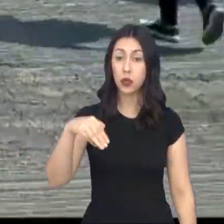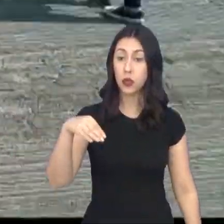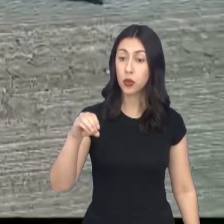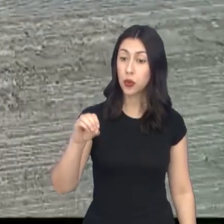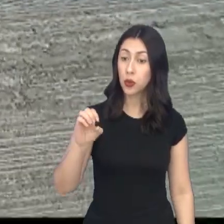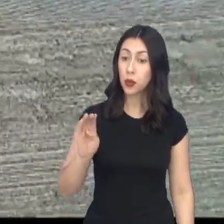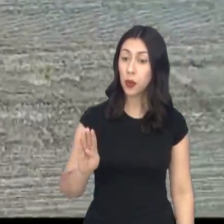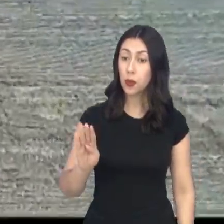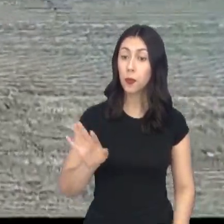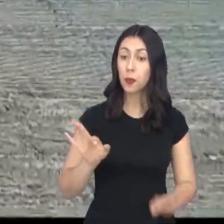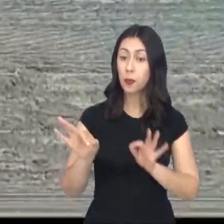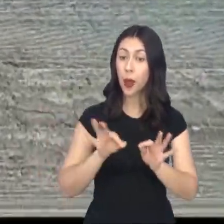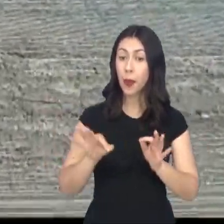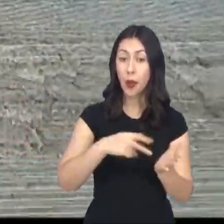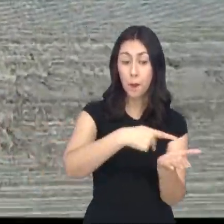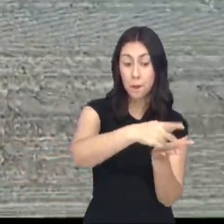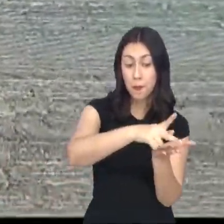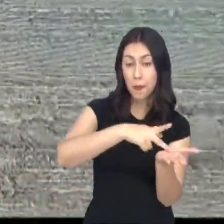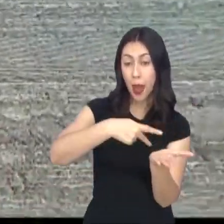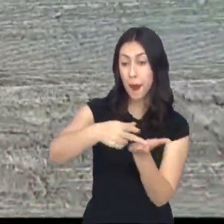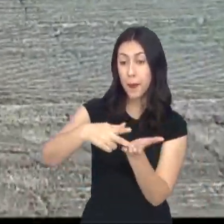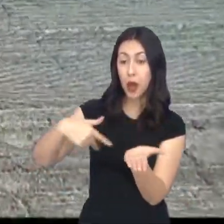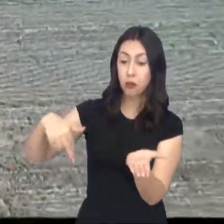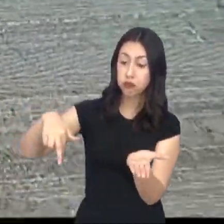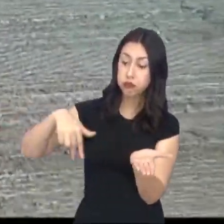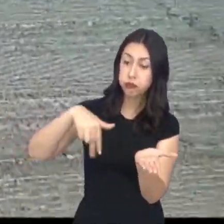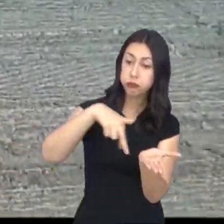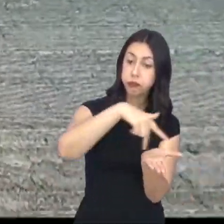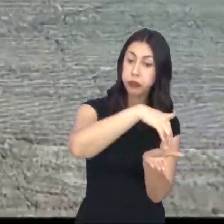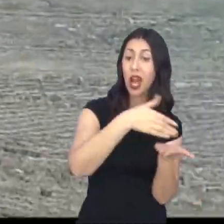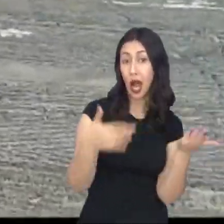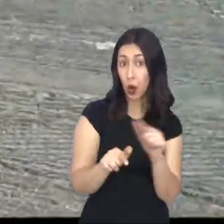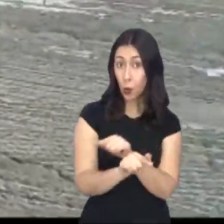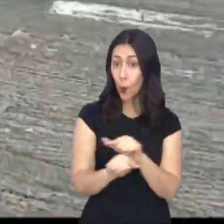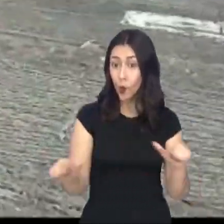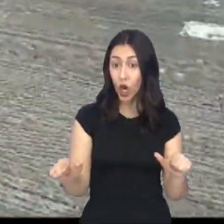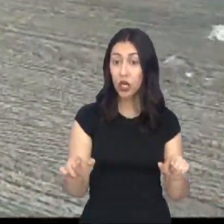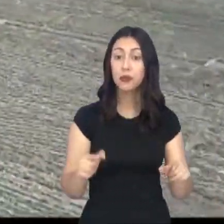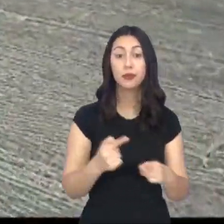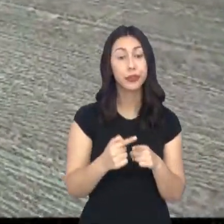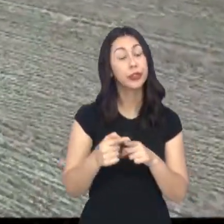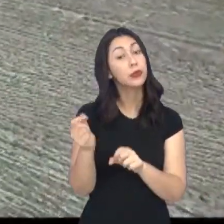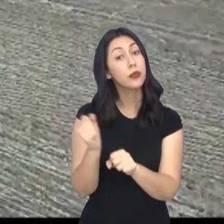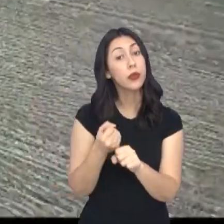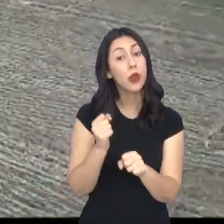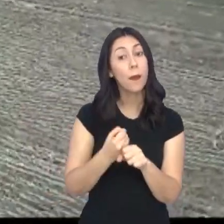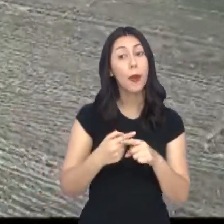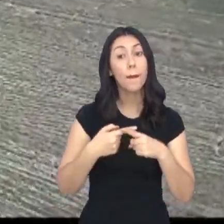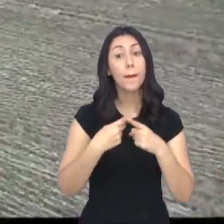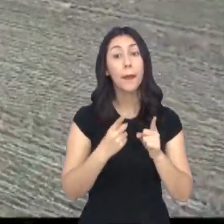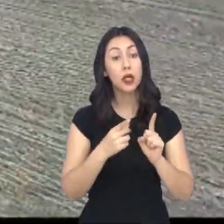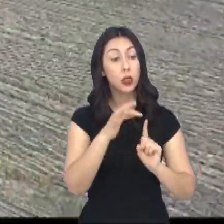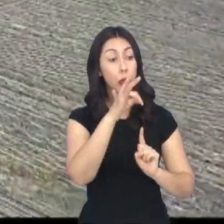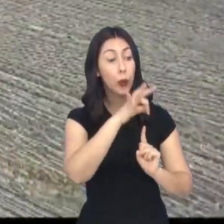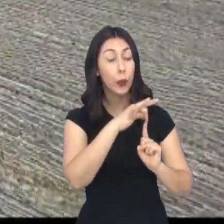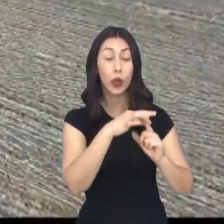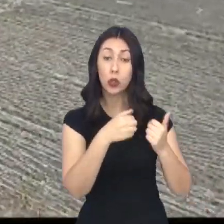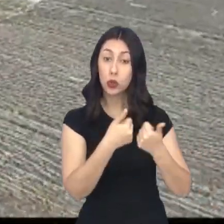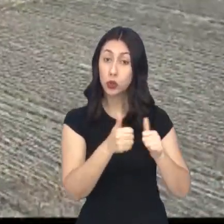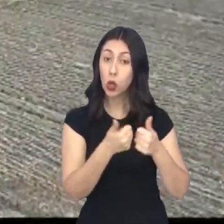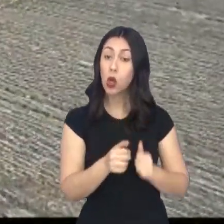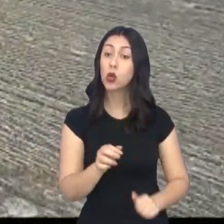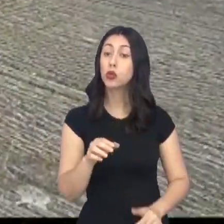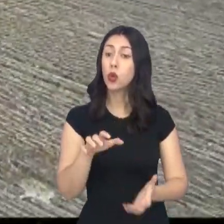dessa faixa de pedestre, que agora está apagada devido às obras que estão acontecendo. Esse ponto de ônibus é muito utilizado